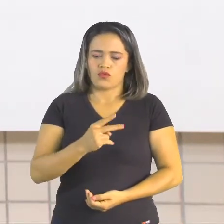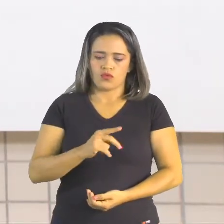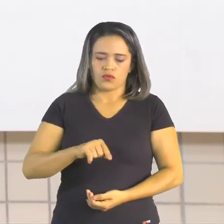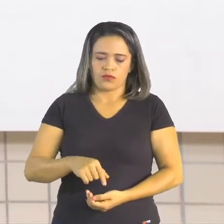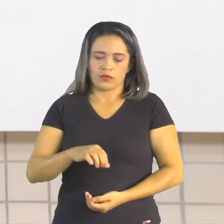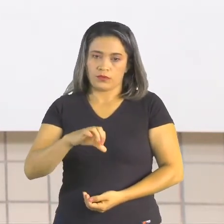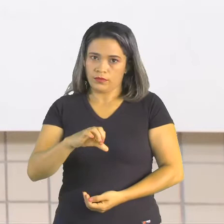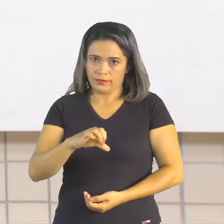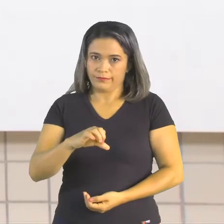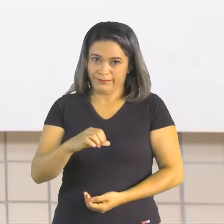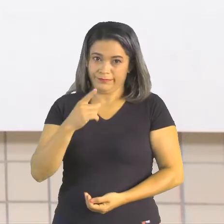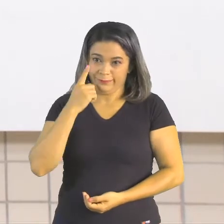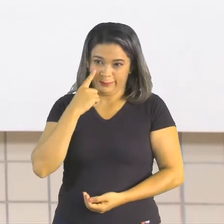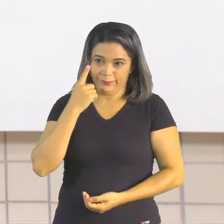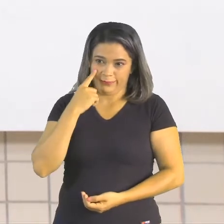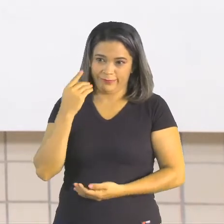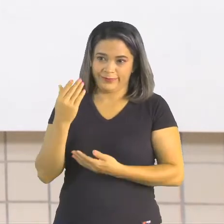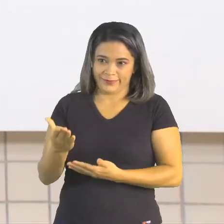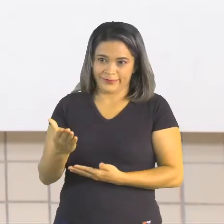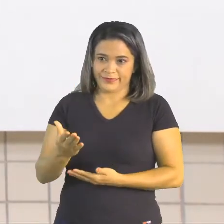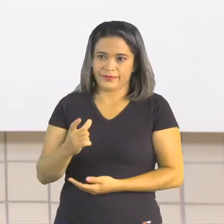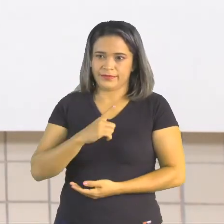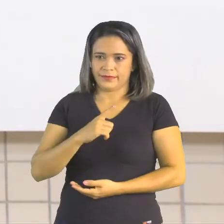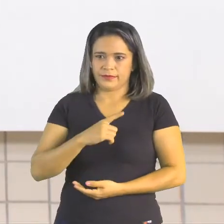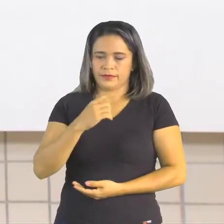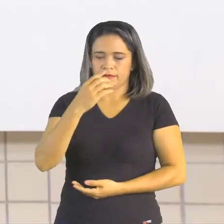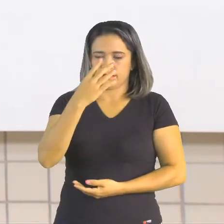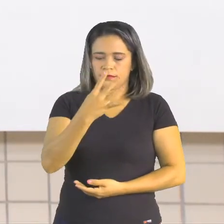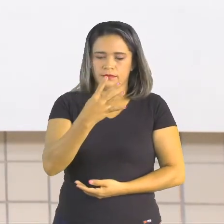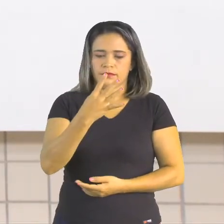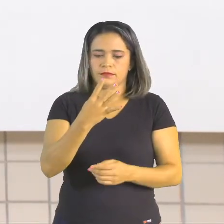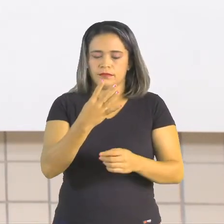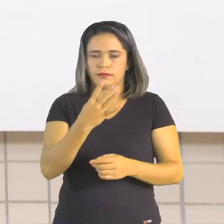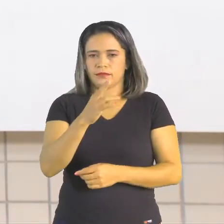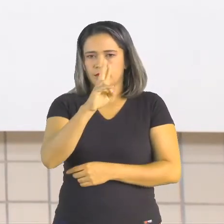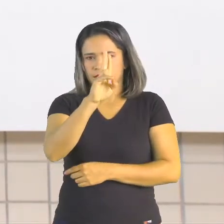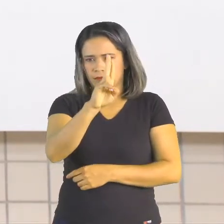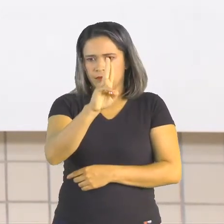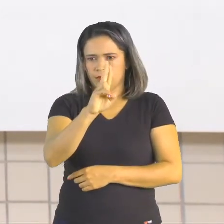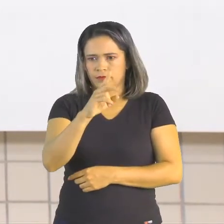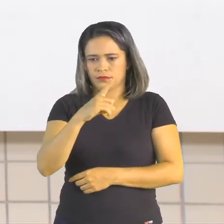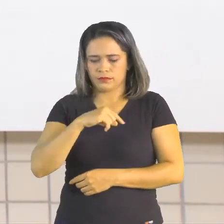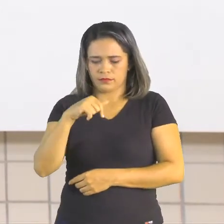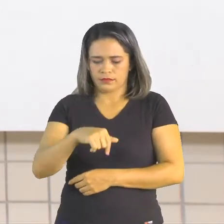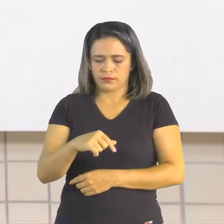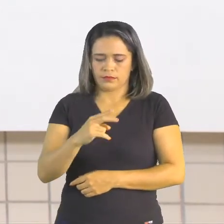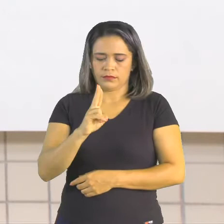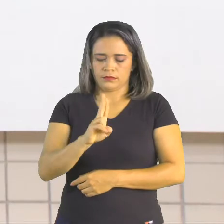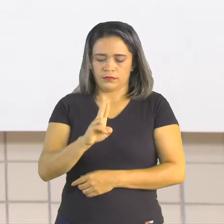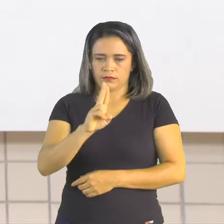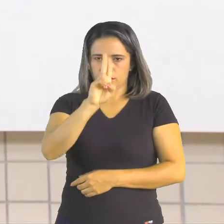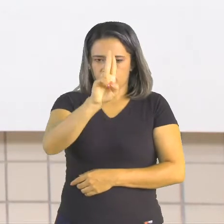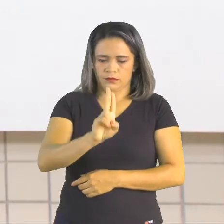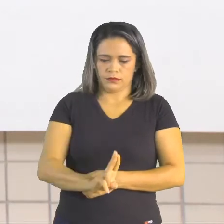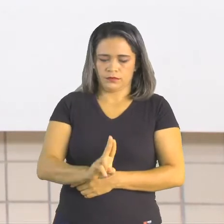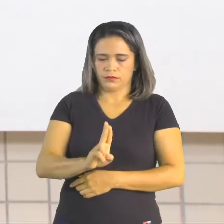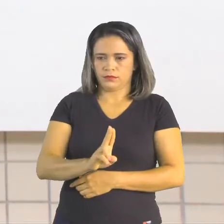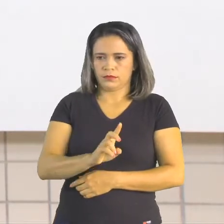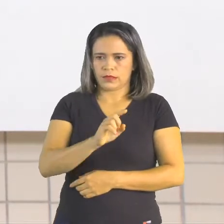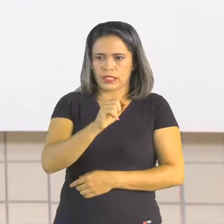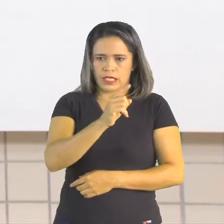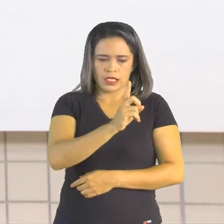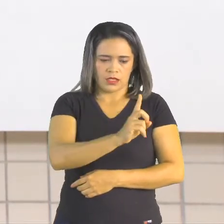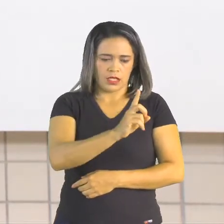2,9. Ó, eu tenho aqui 4 unidades e aqui 2 unidades. Aqui eu tenho uma dezena, aqui eu não